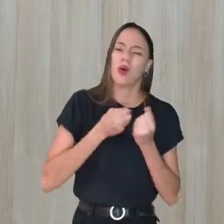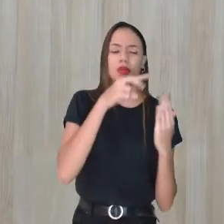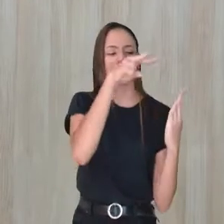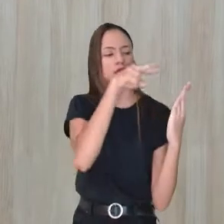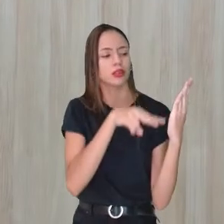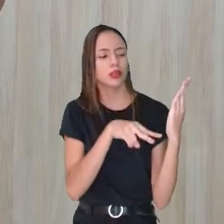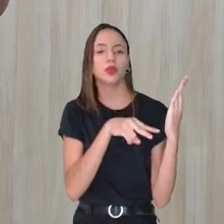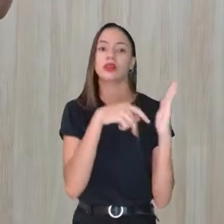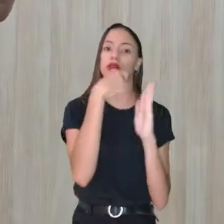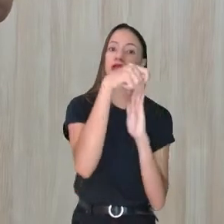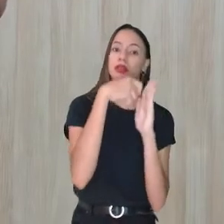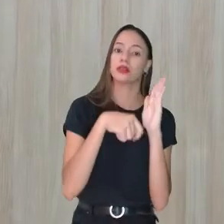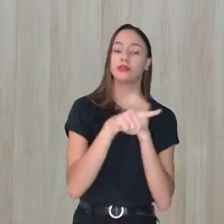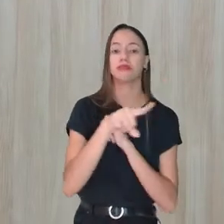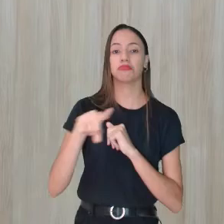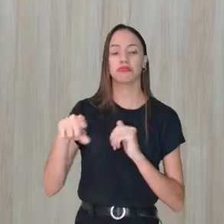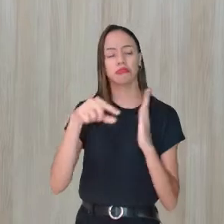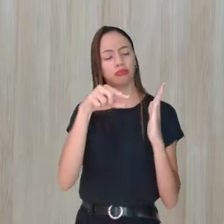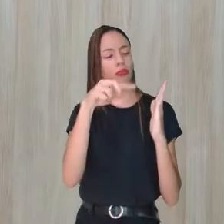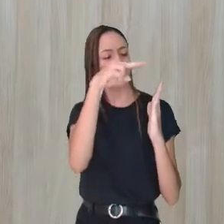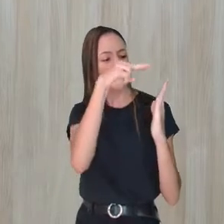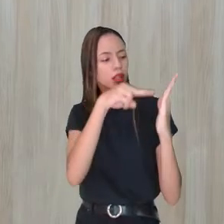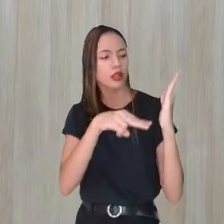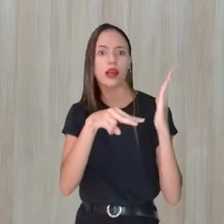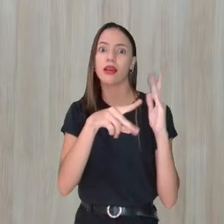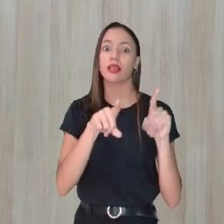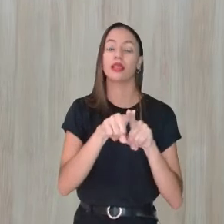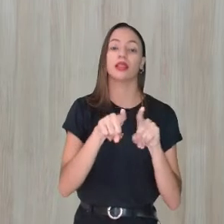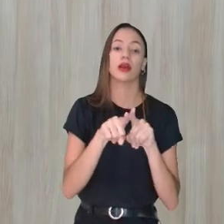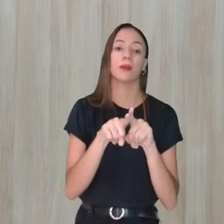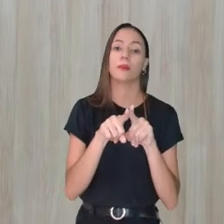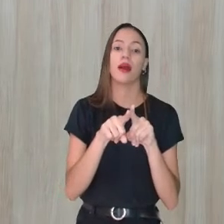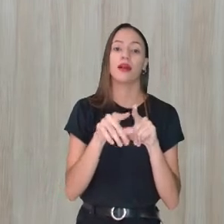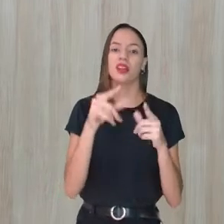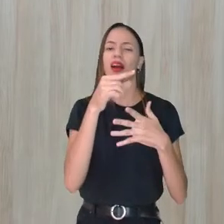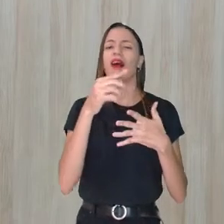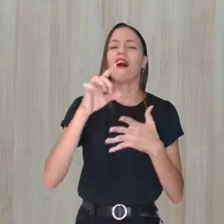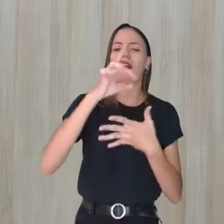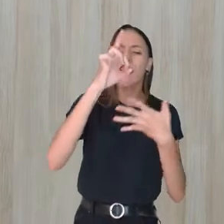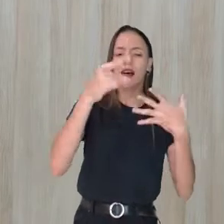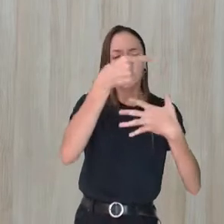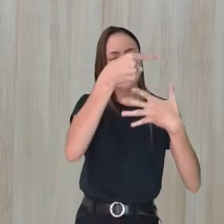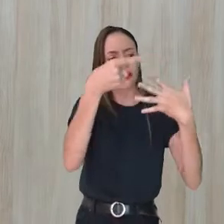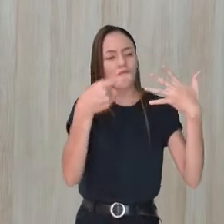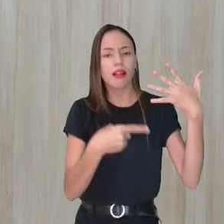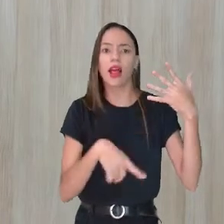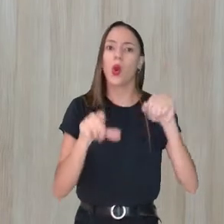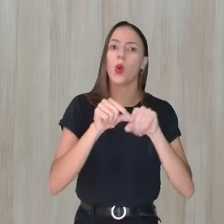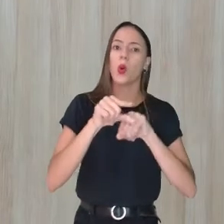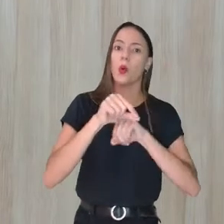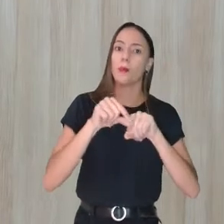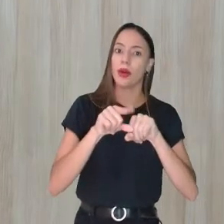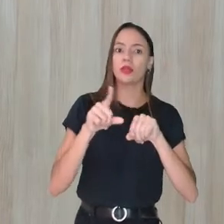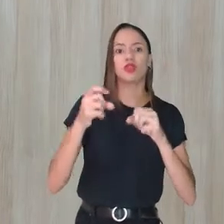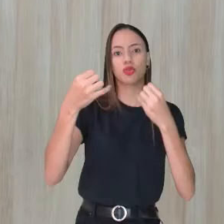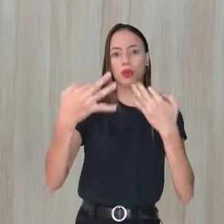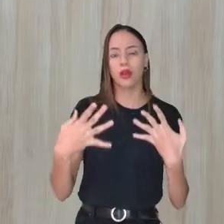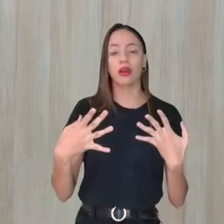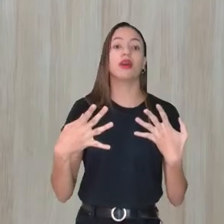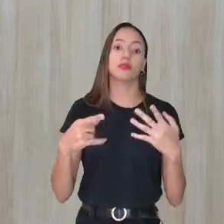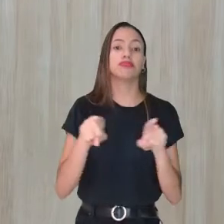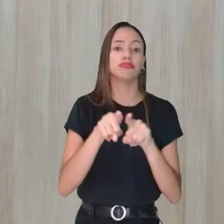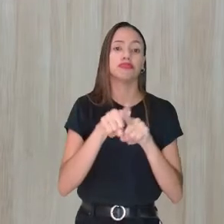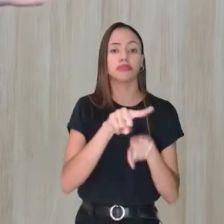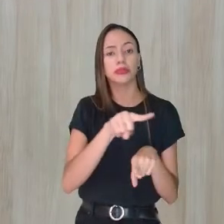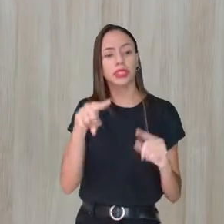leitura, leia aí toda essa aula aí, os pontos de vista, não é? Os argumentos, se baseiem,